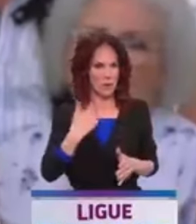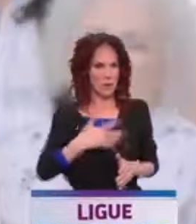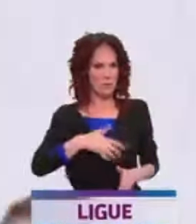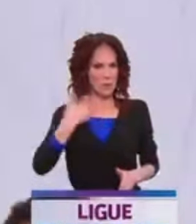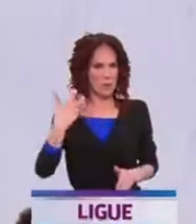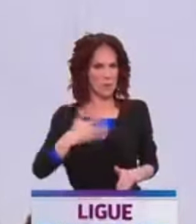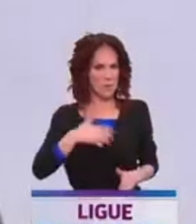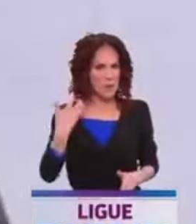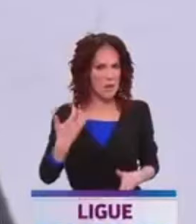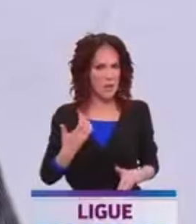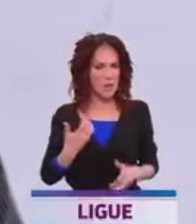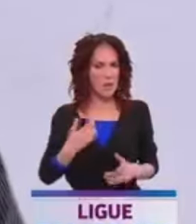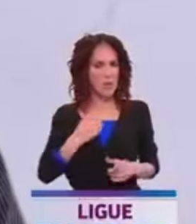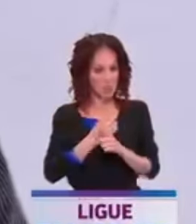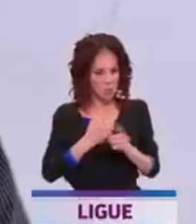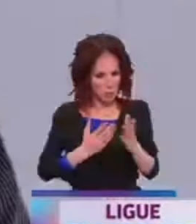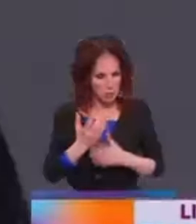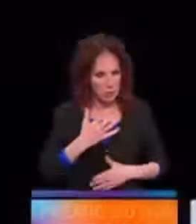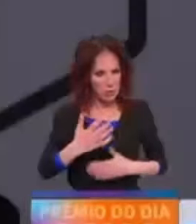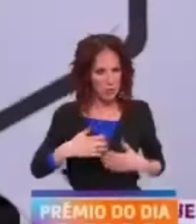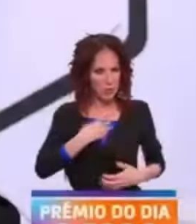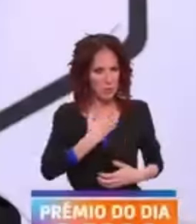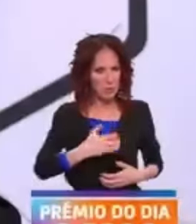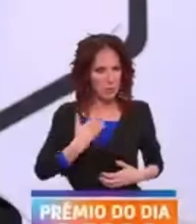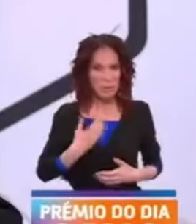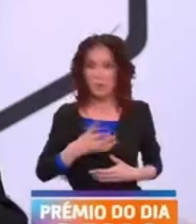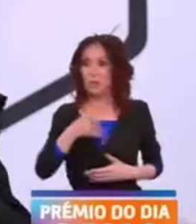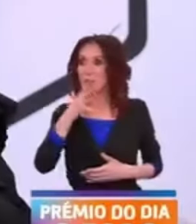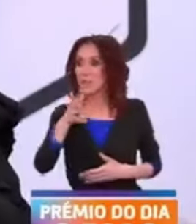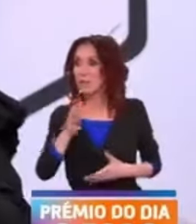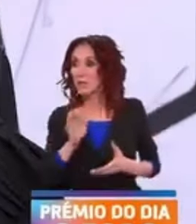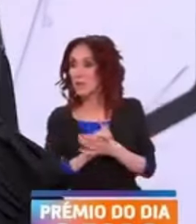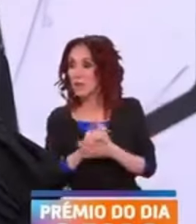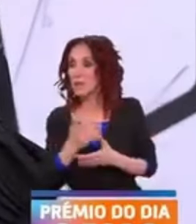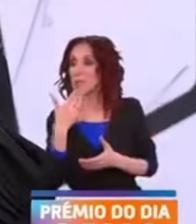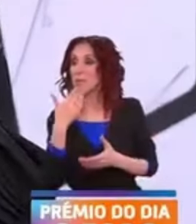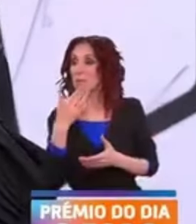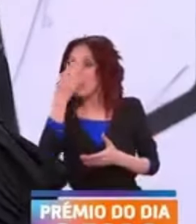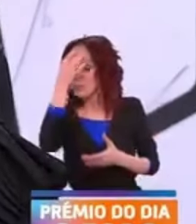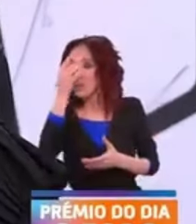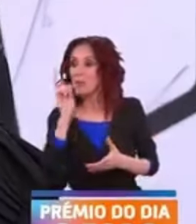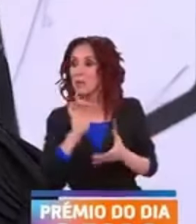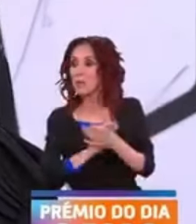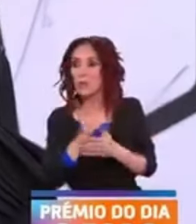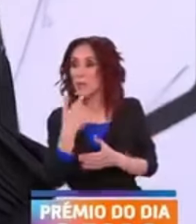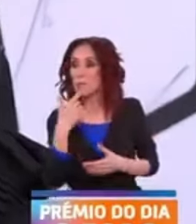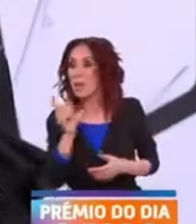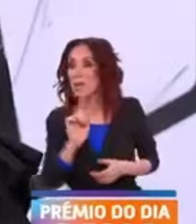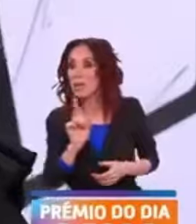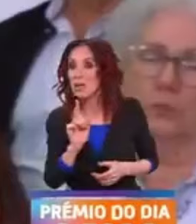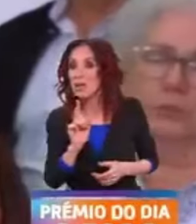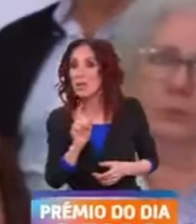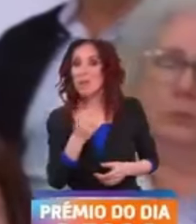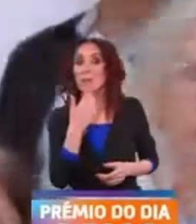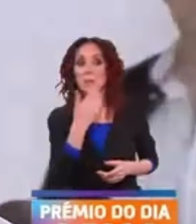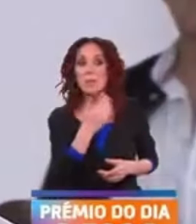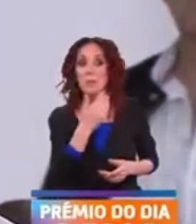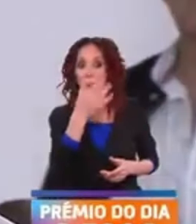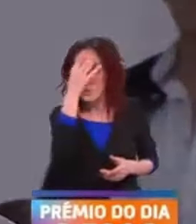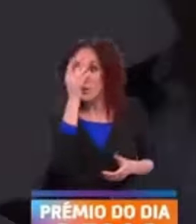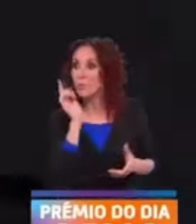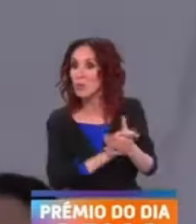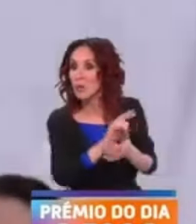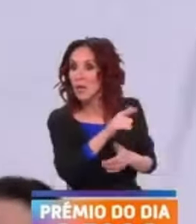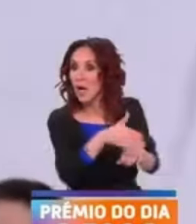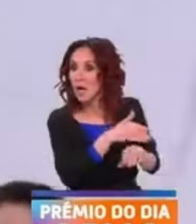rotter Club é o meu convidado de hoje na força das coisas lançou há pouco tempo se a justiça falasse um livro